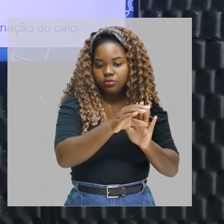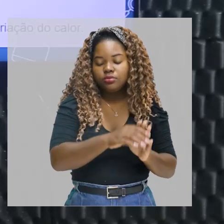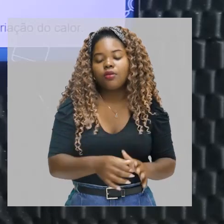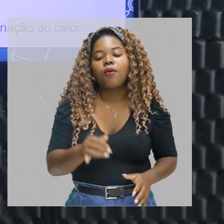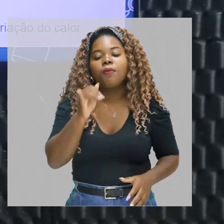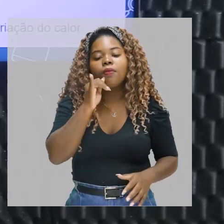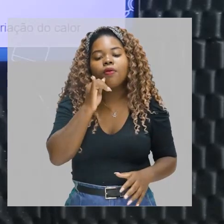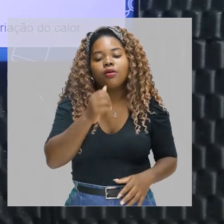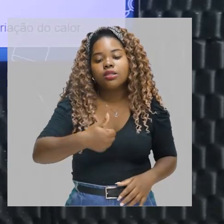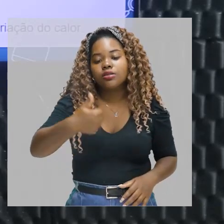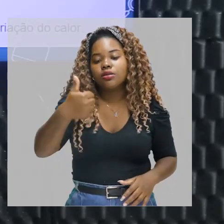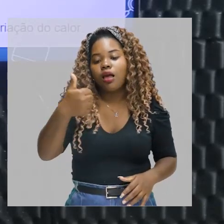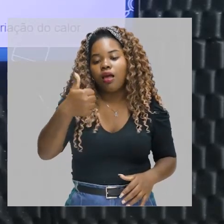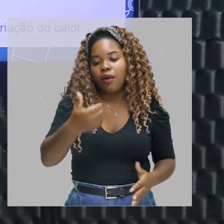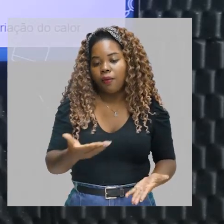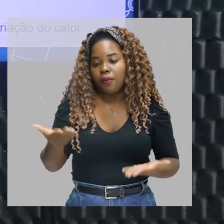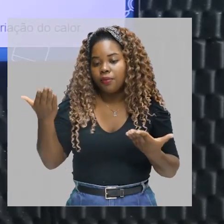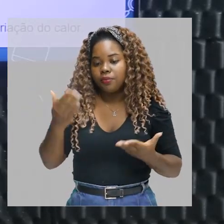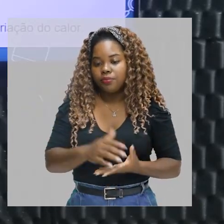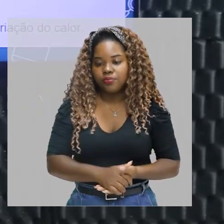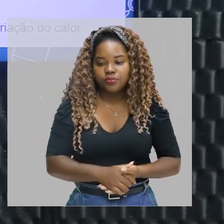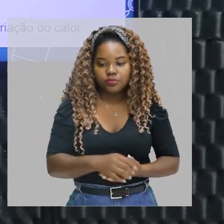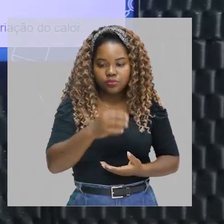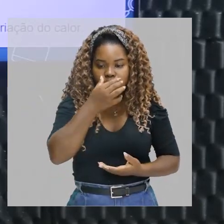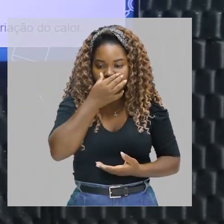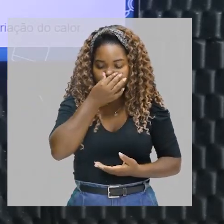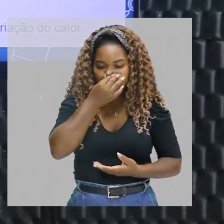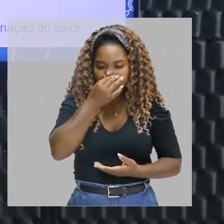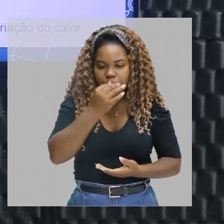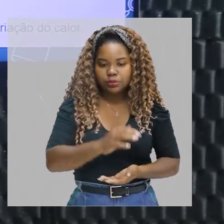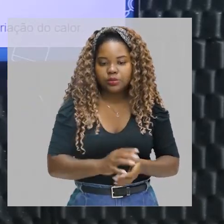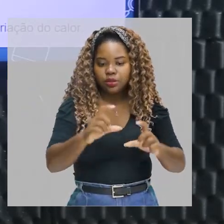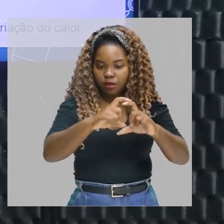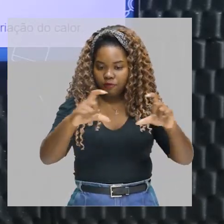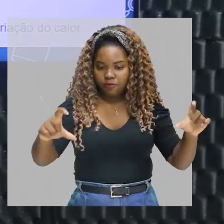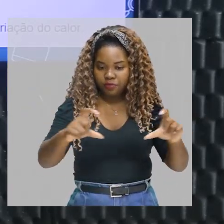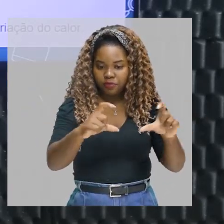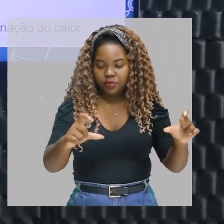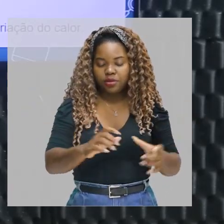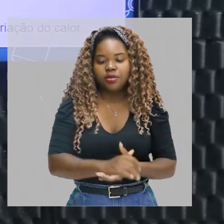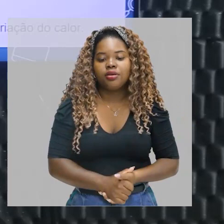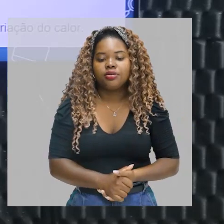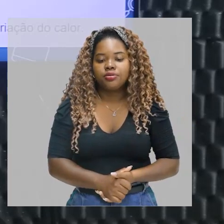exemplo, na natureza nada se cria, tudo se transforma. Isso aqui você já deve ter